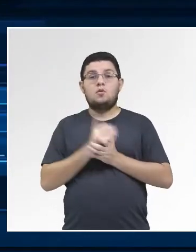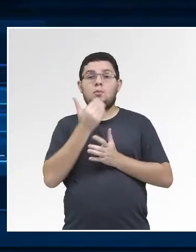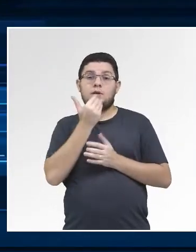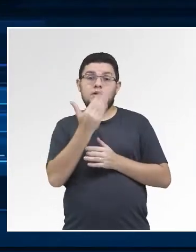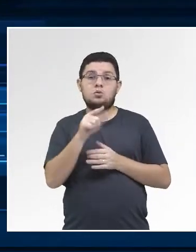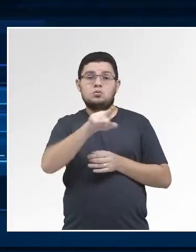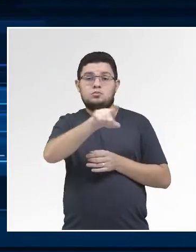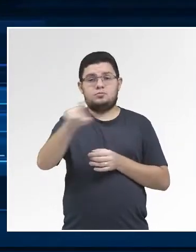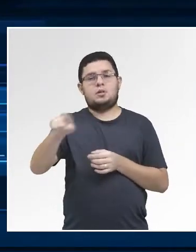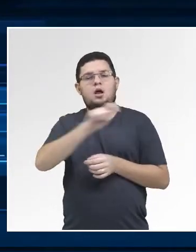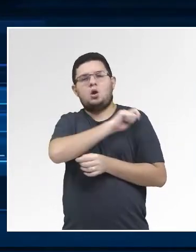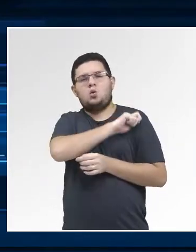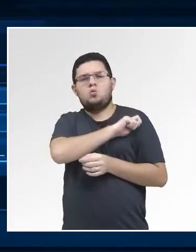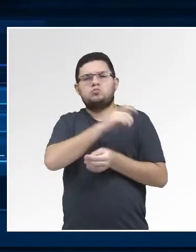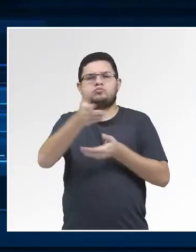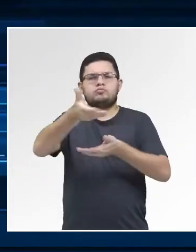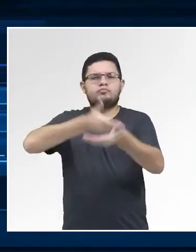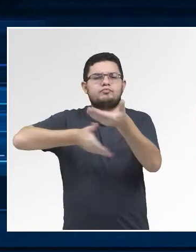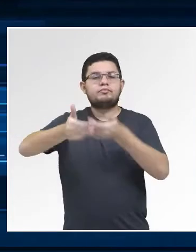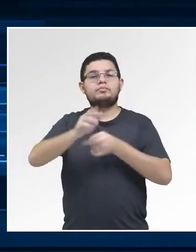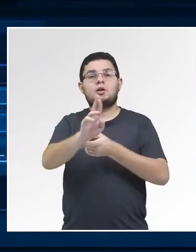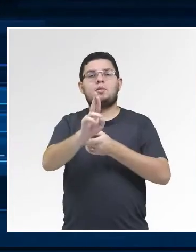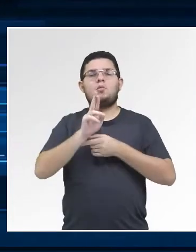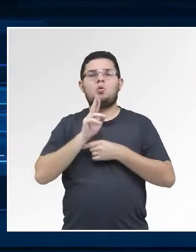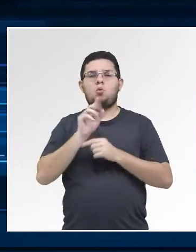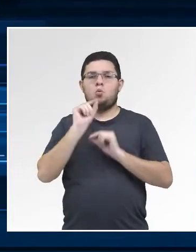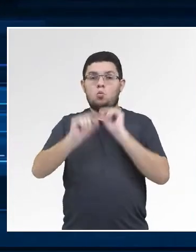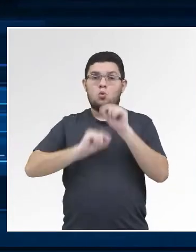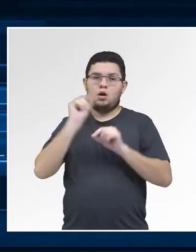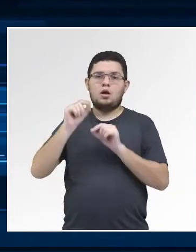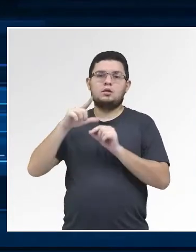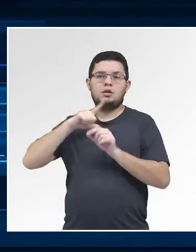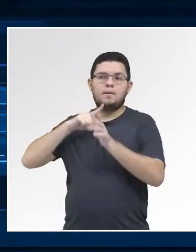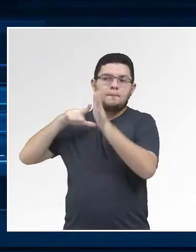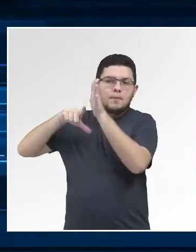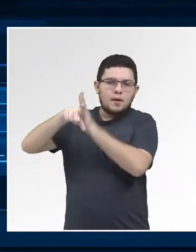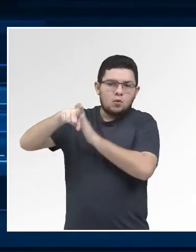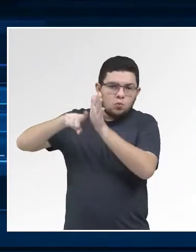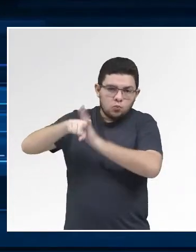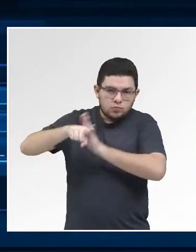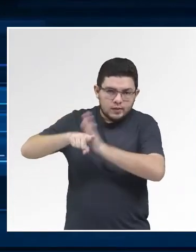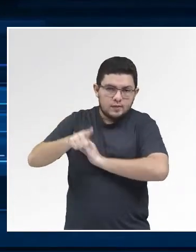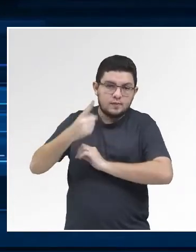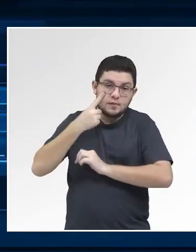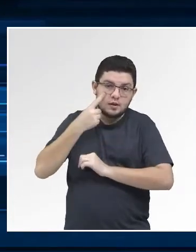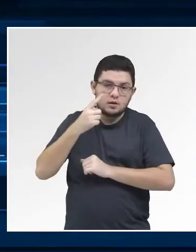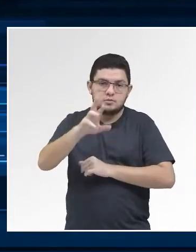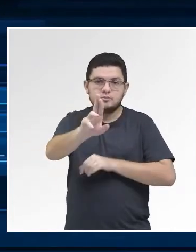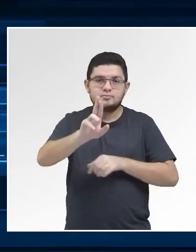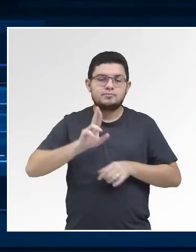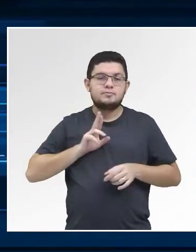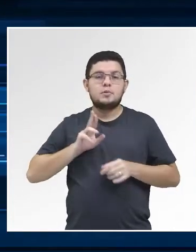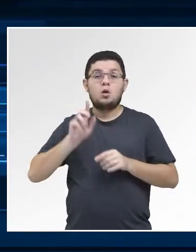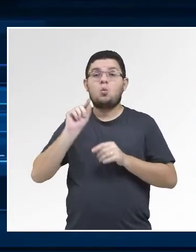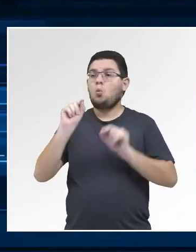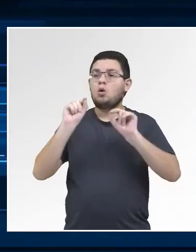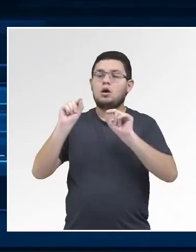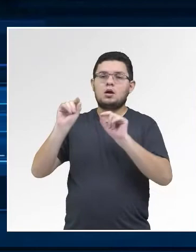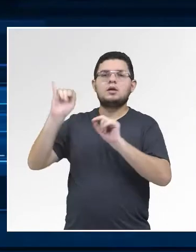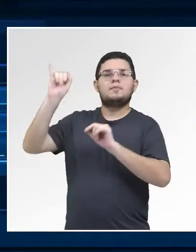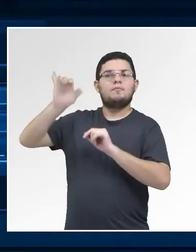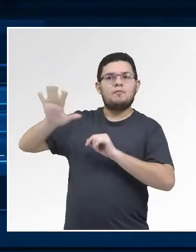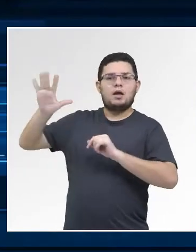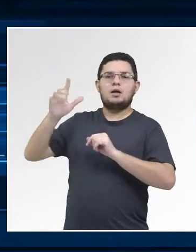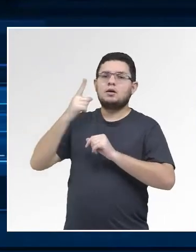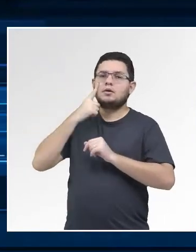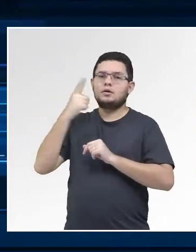no chat público, dizendo as respostas das perguntas que eu vou mostrar sobre uma determinada imagem. E essa imagem vai aparecer